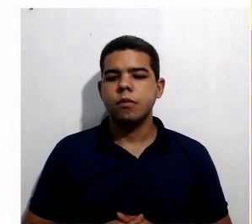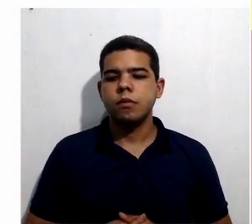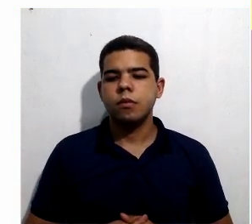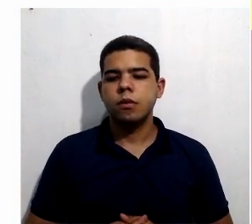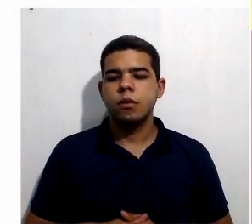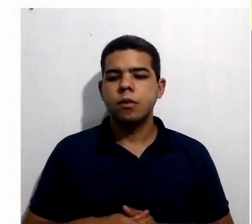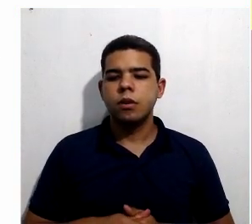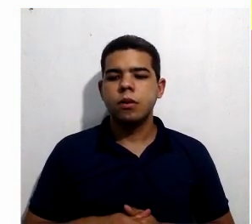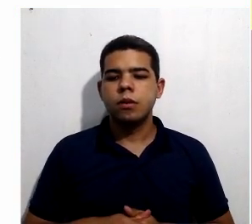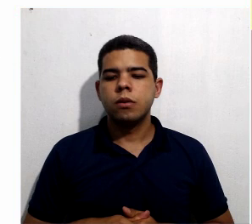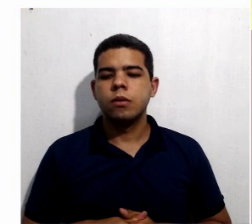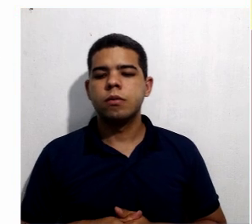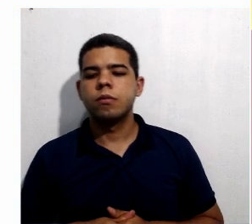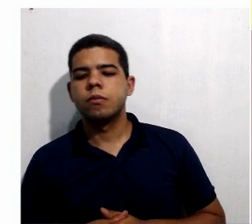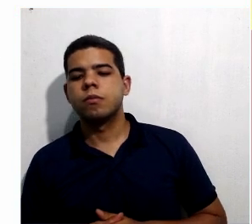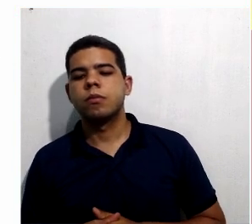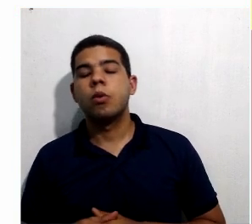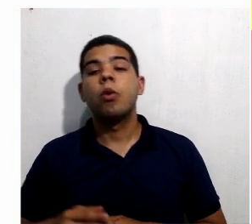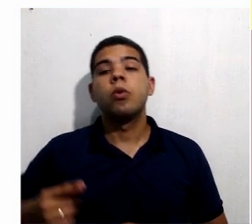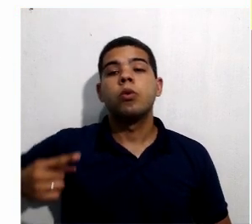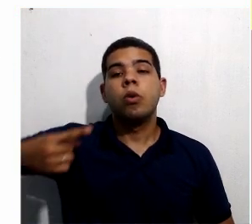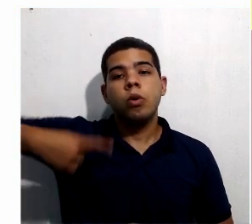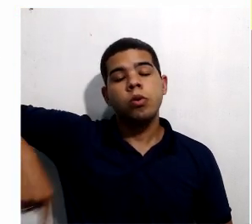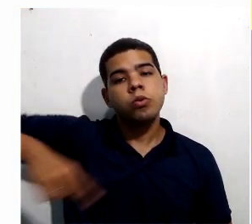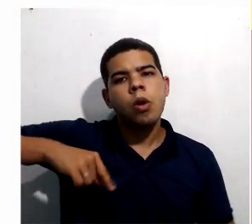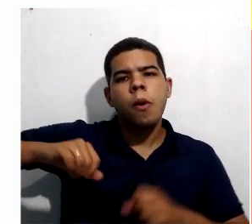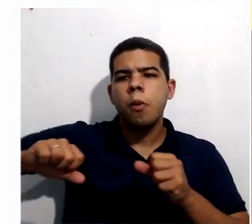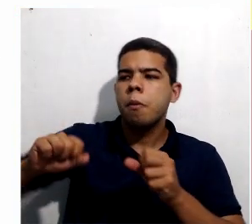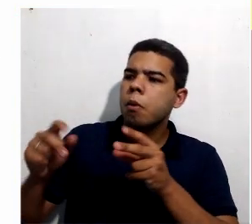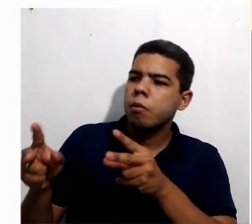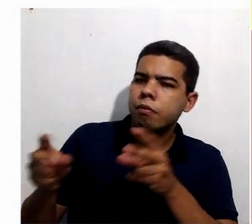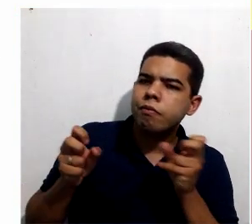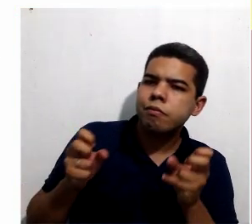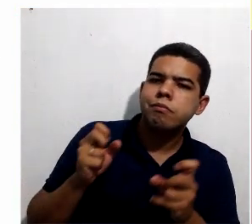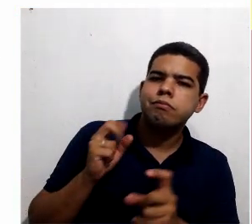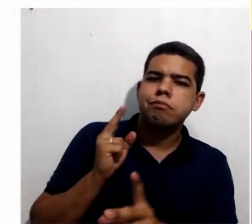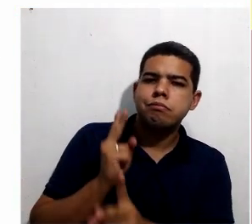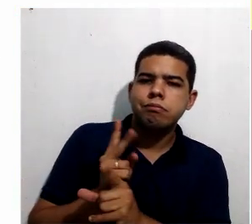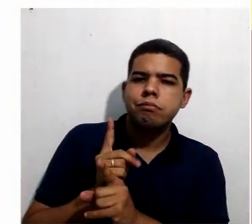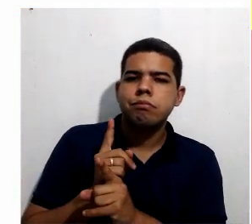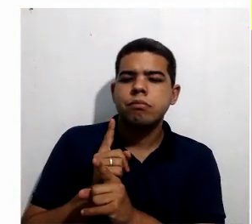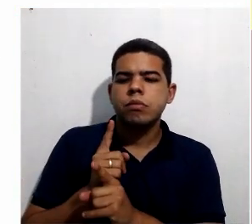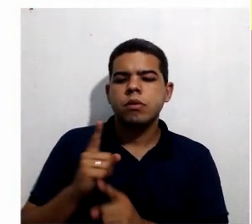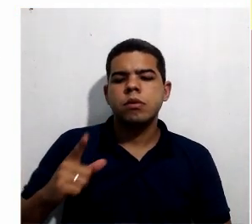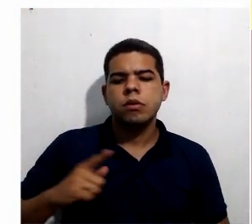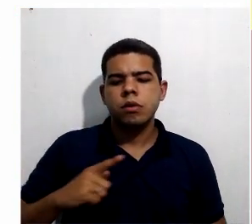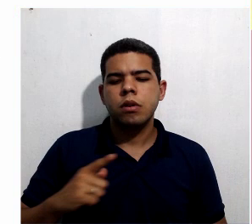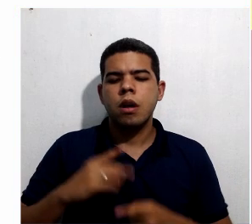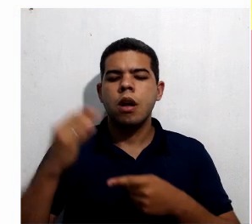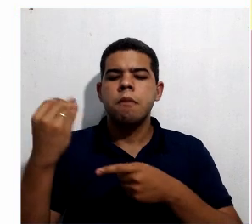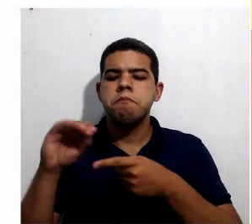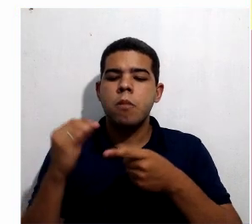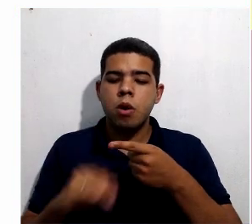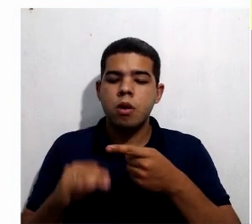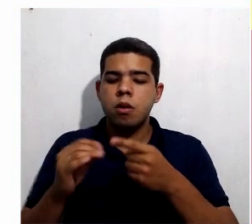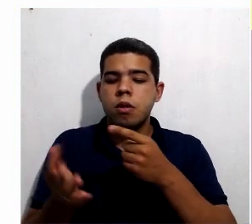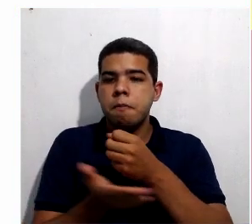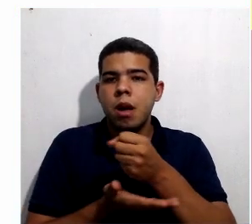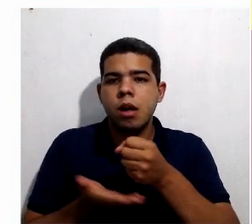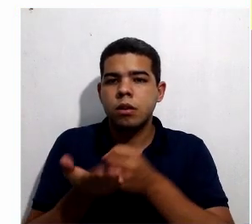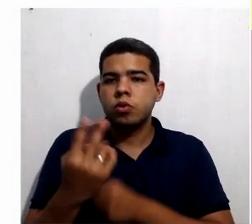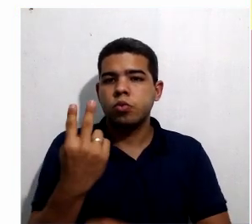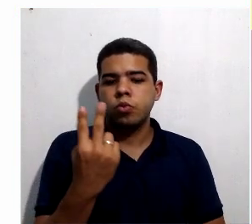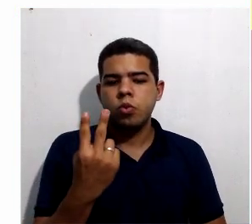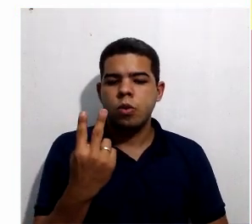por consequência, tá ok? Podemos perceber que a sequência obedece à ideia da potenciação com base